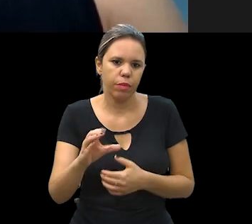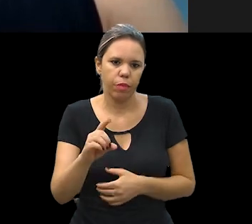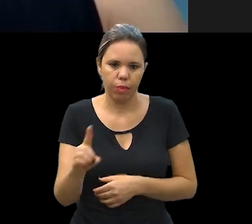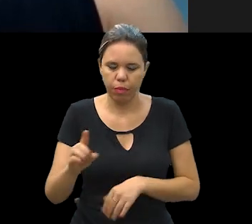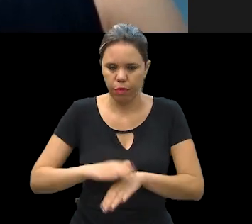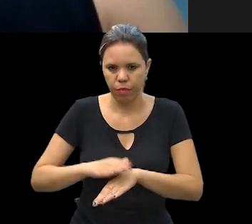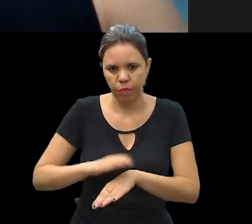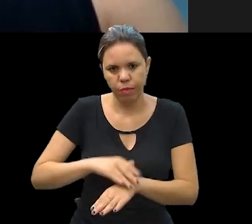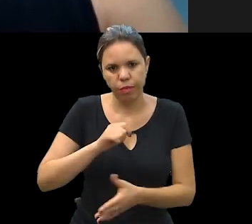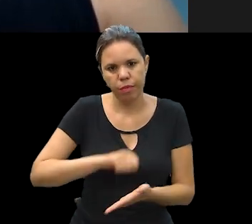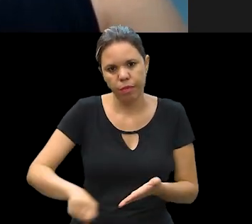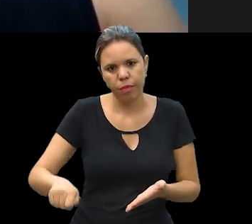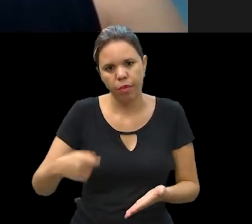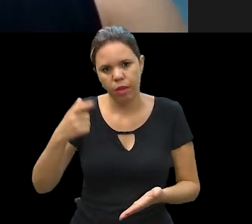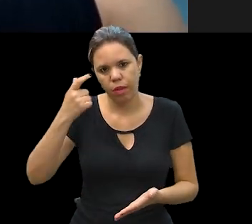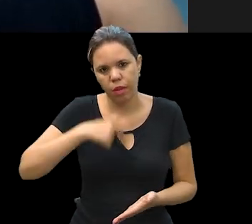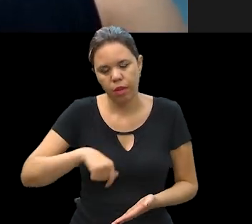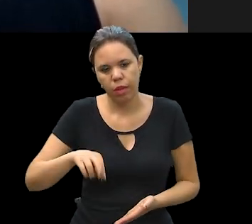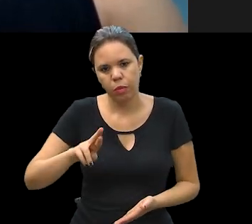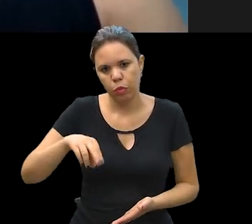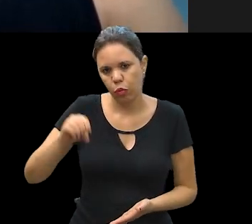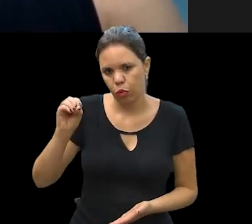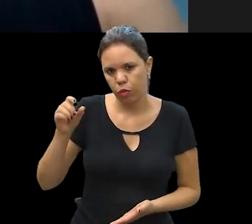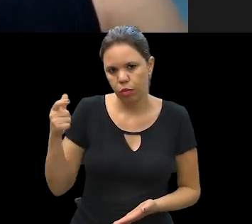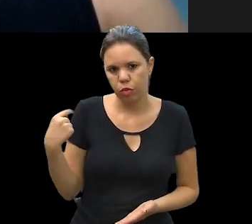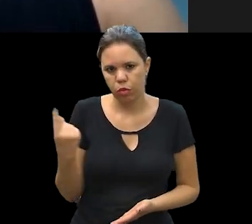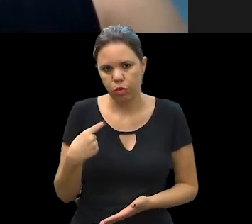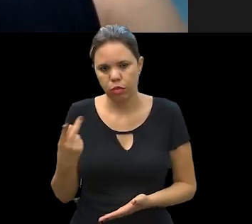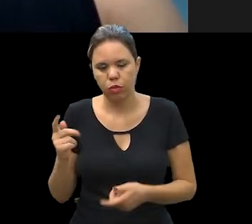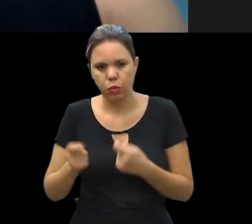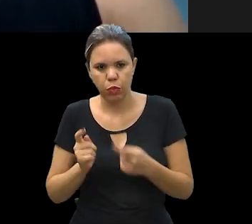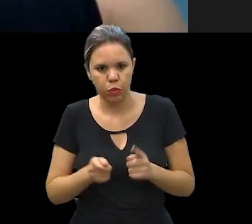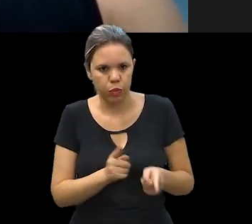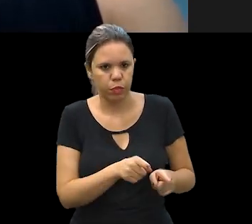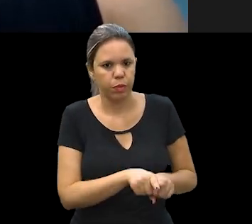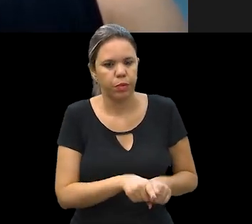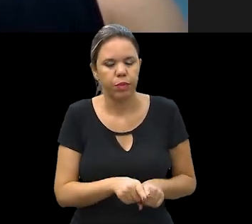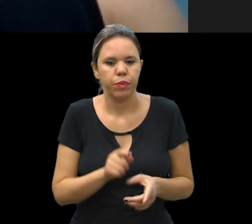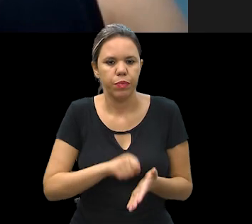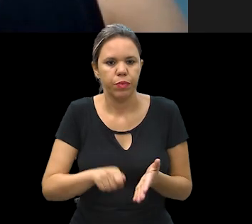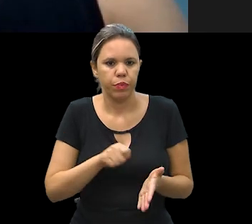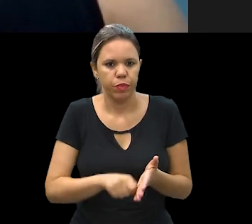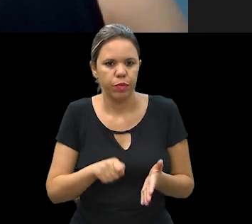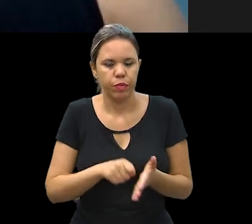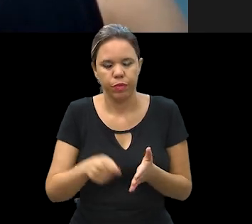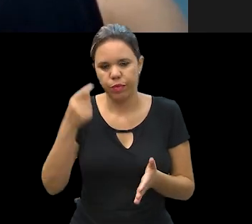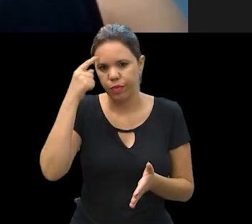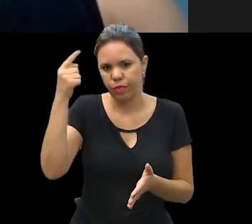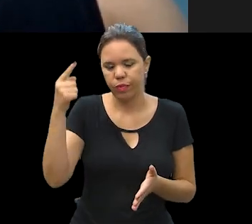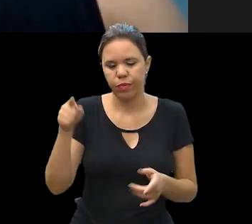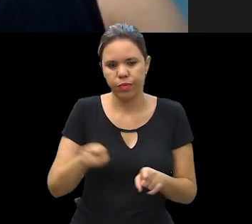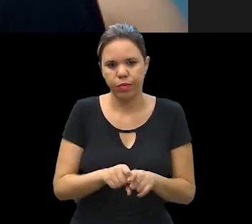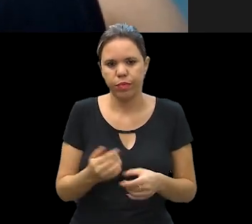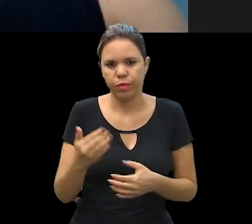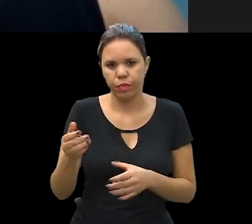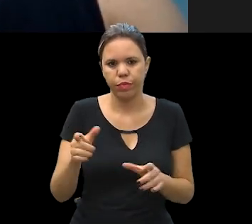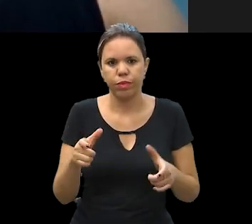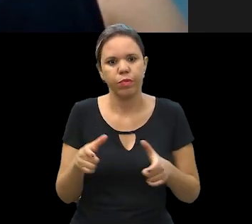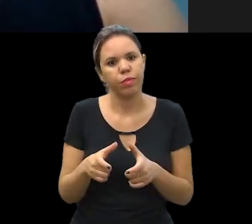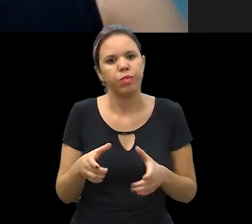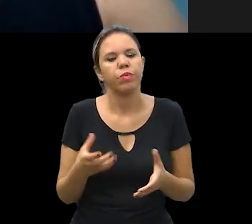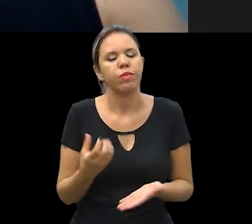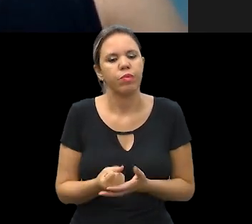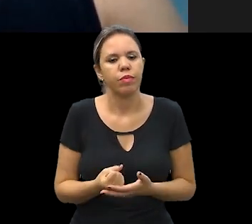próximo CD autoral, pelo menos eu e o Bruno, né, o nosso baterista, a gente está compondo já algumas ideias também para o próximo